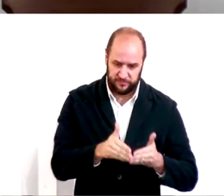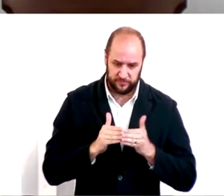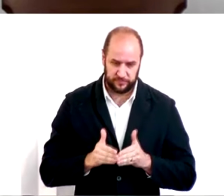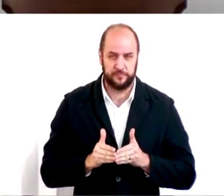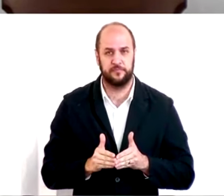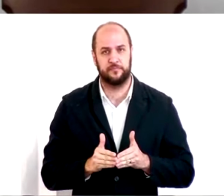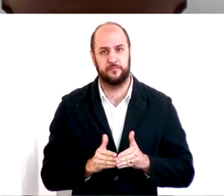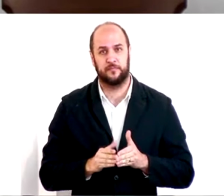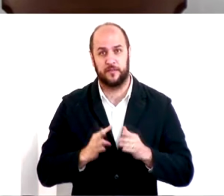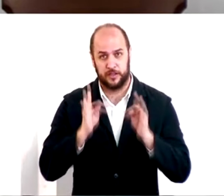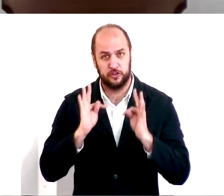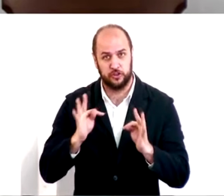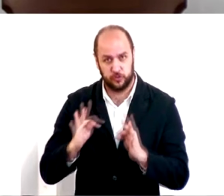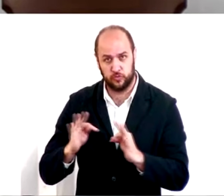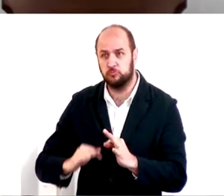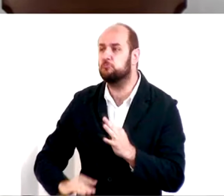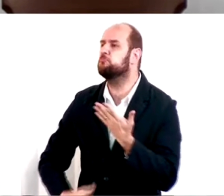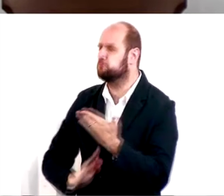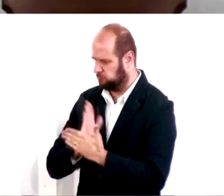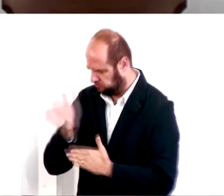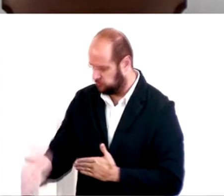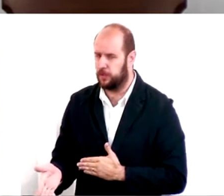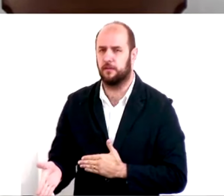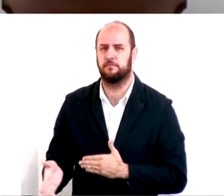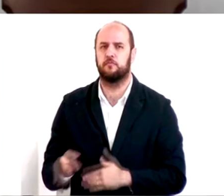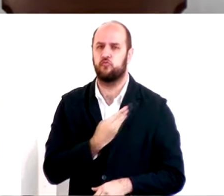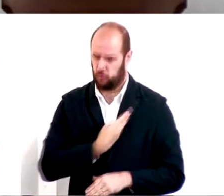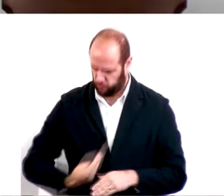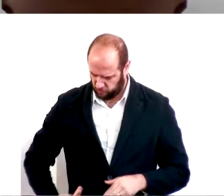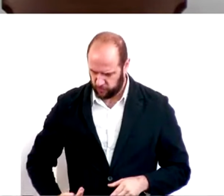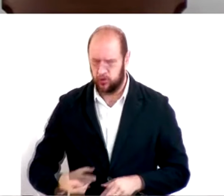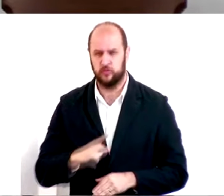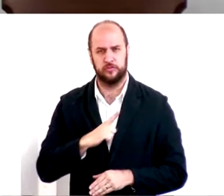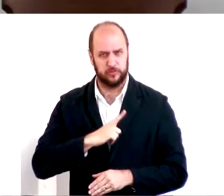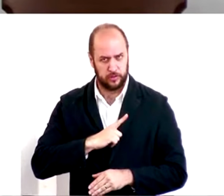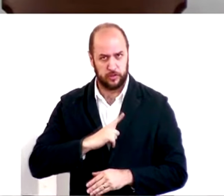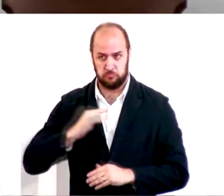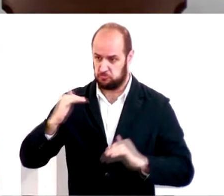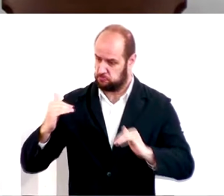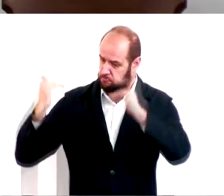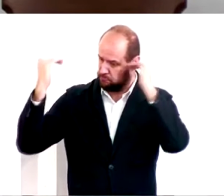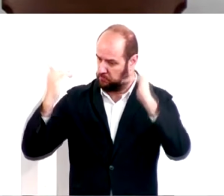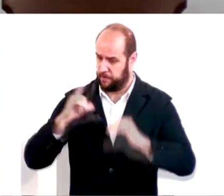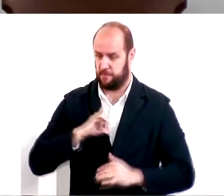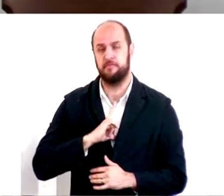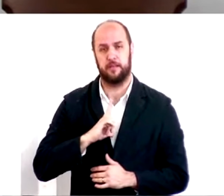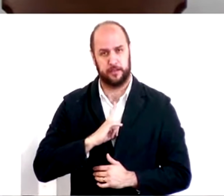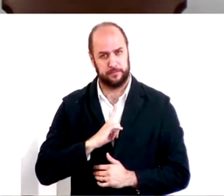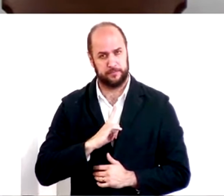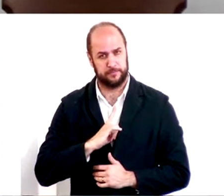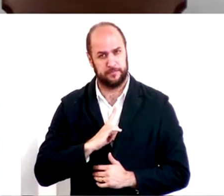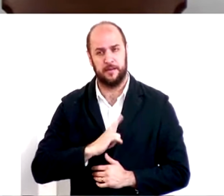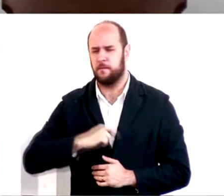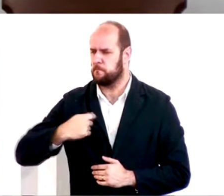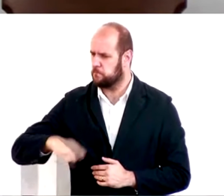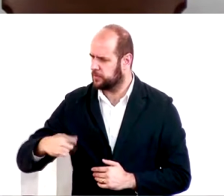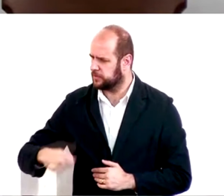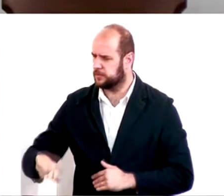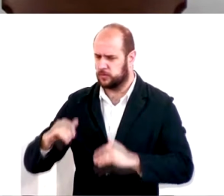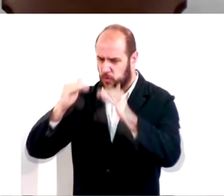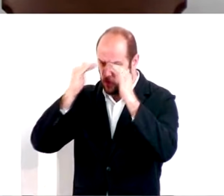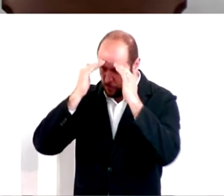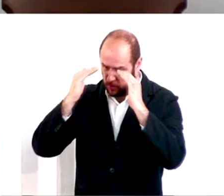lembre a igreja que há governo, que há autoridade e que eles deveriam ser obedientes,